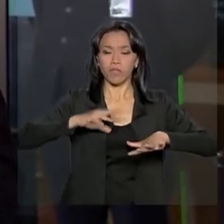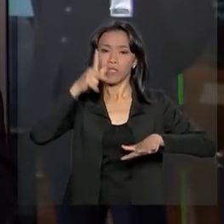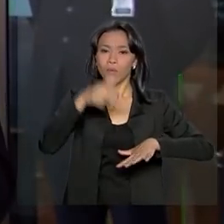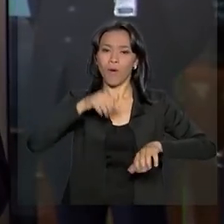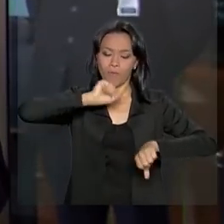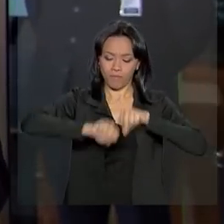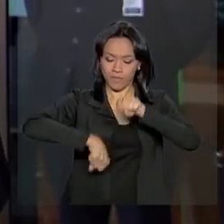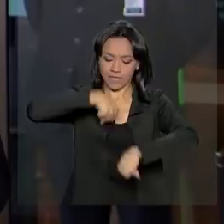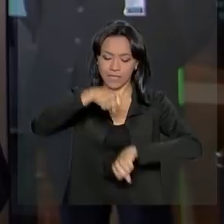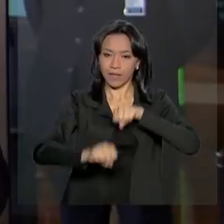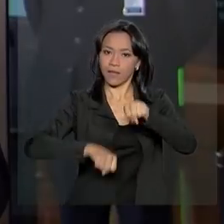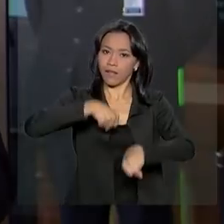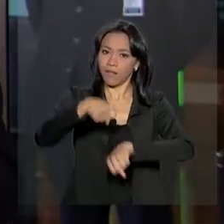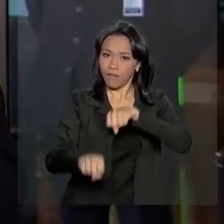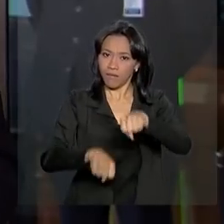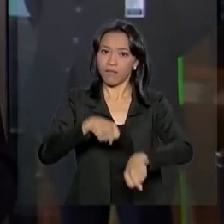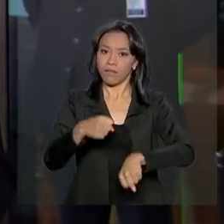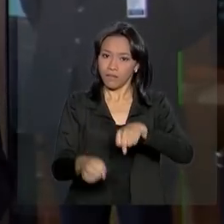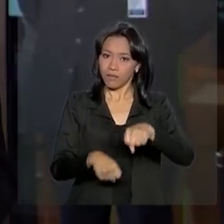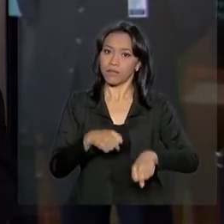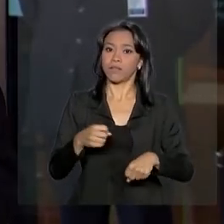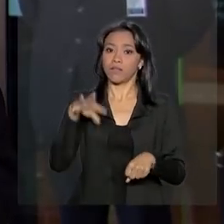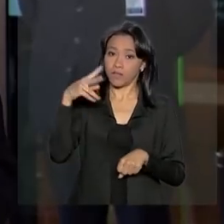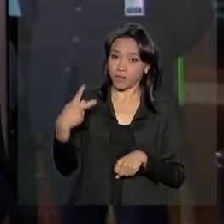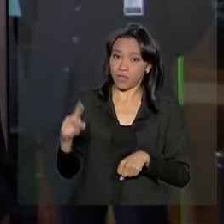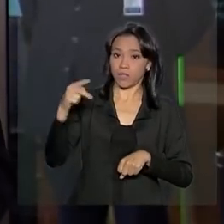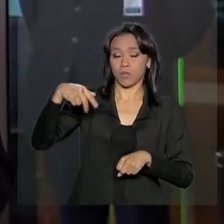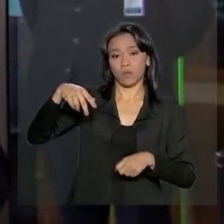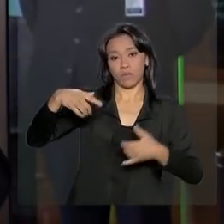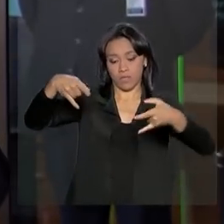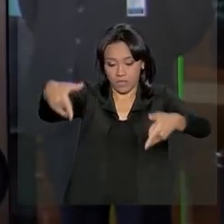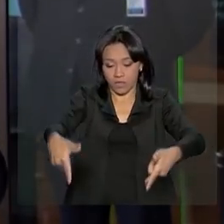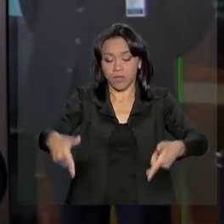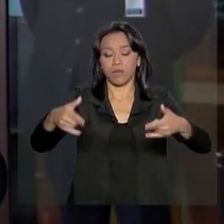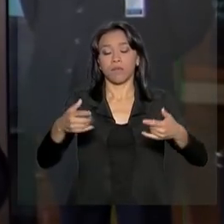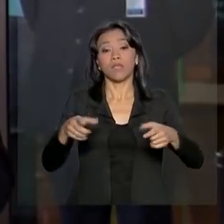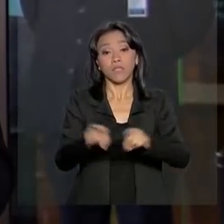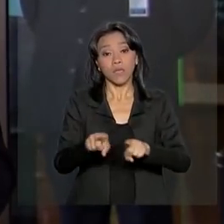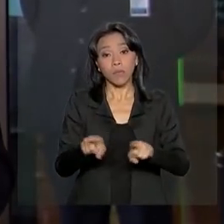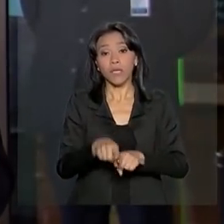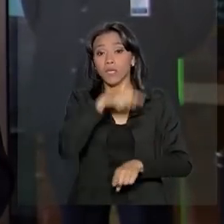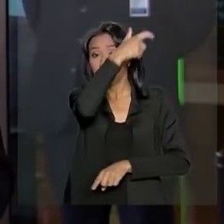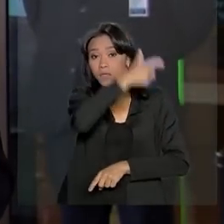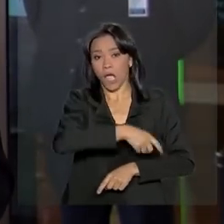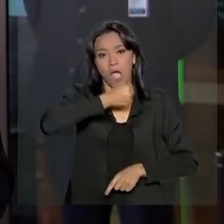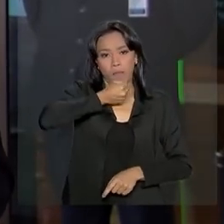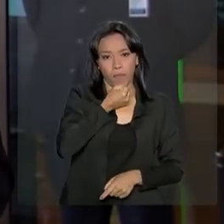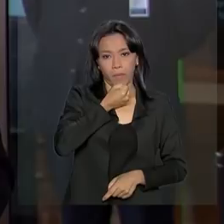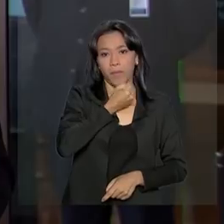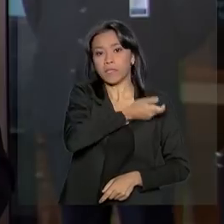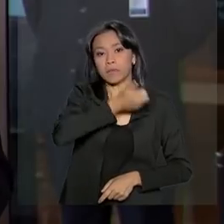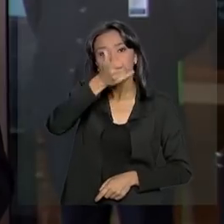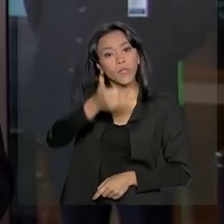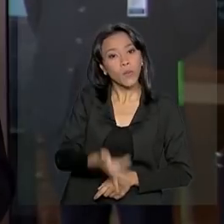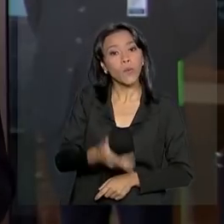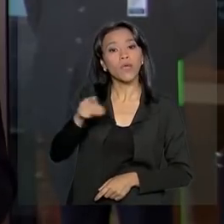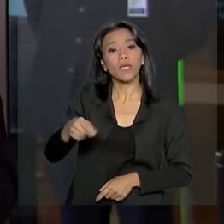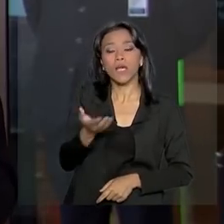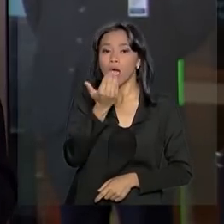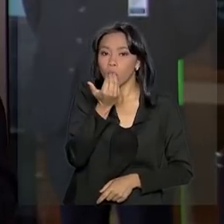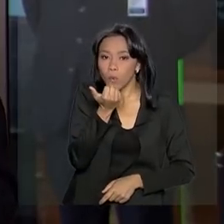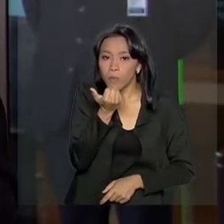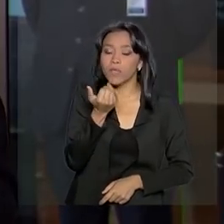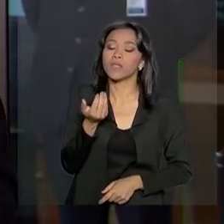em um aparelho portátil em cima da própria cama. Ainda de acordo com informações do porta-voz, a alimentação oral será